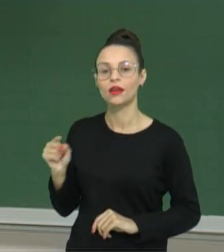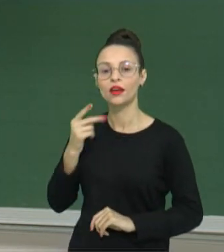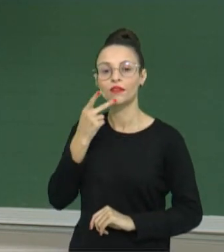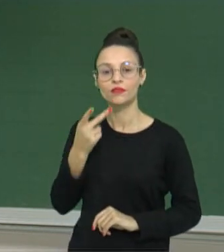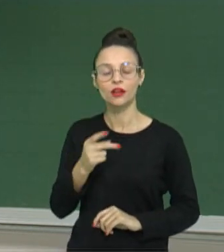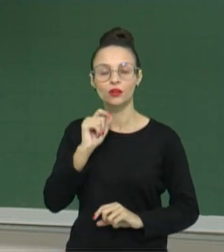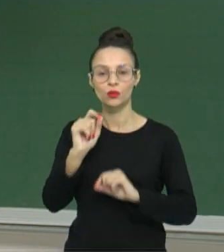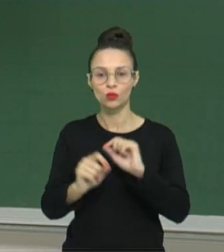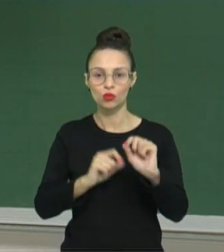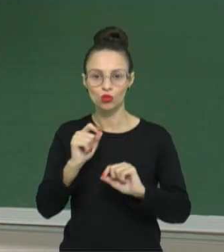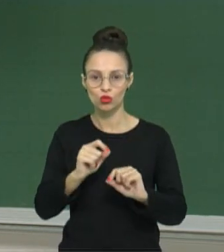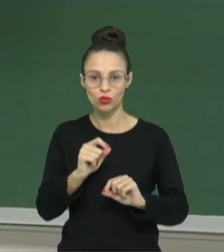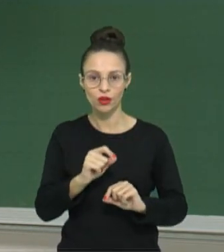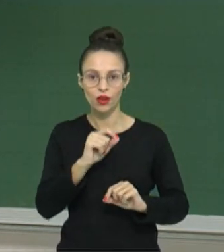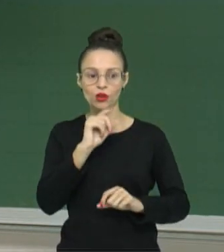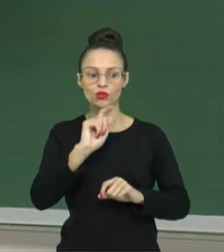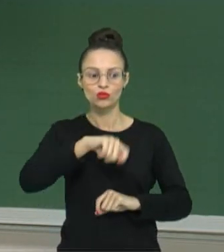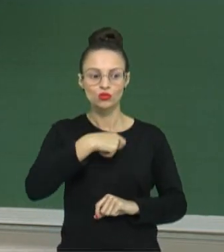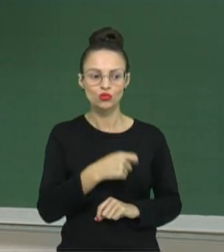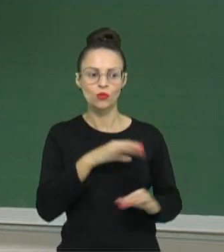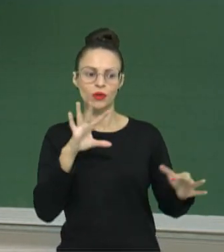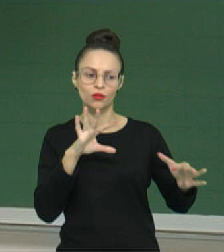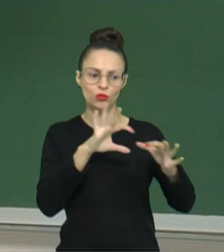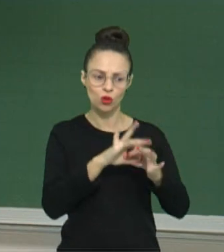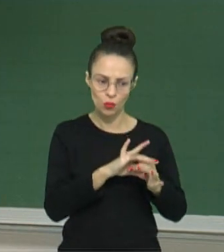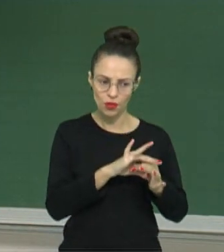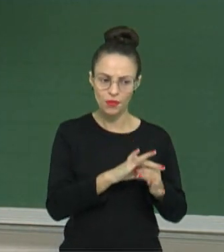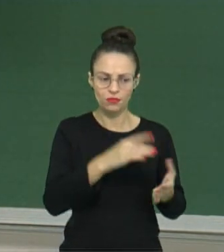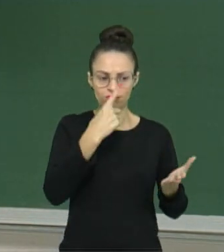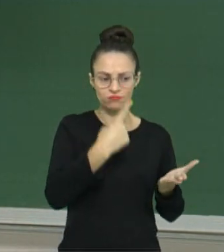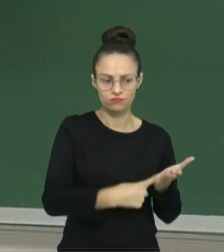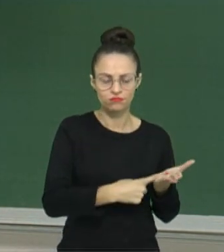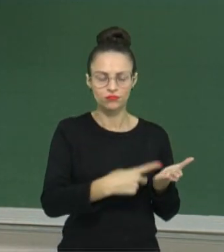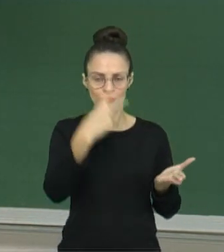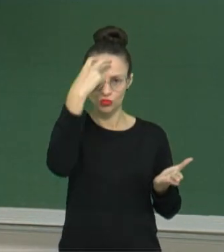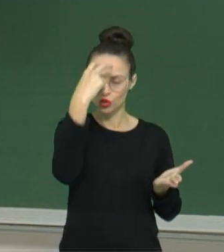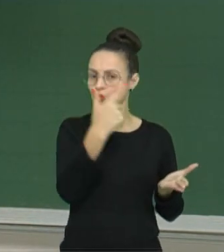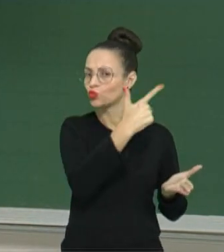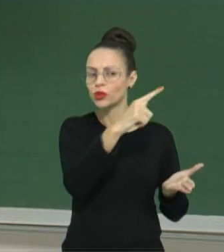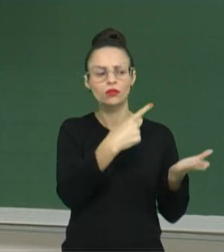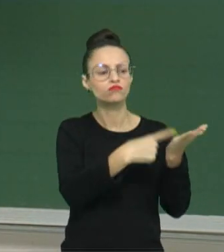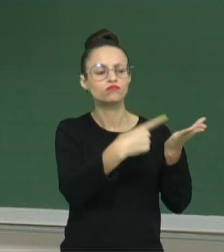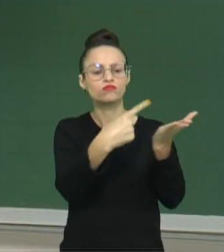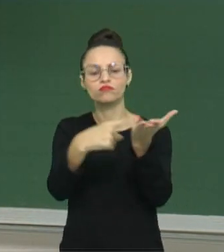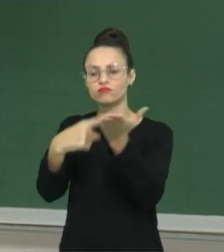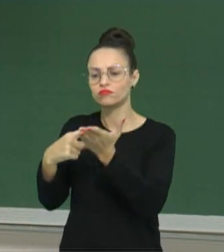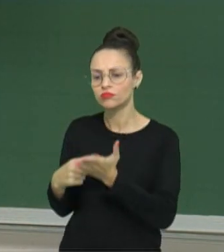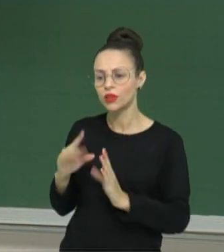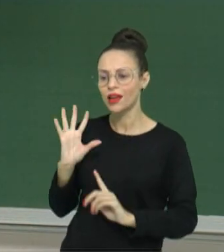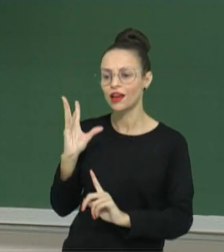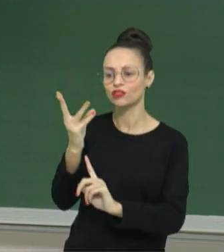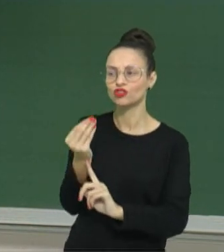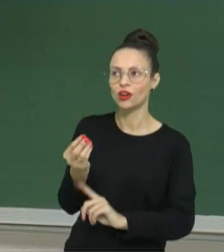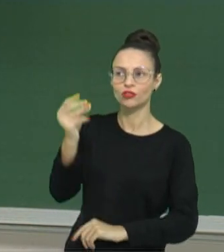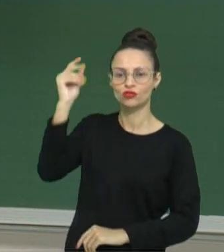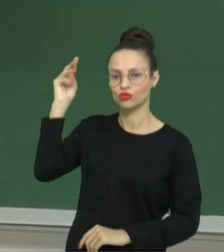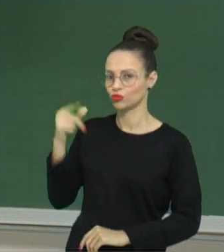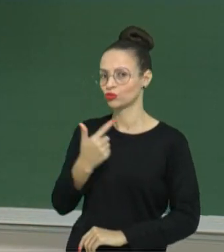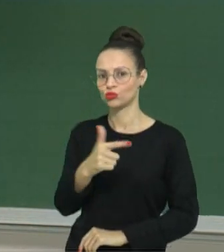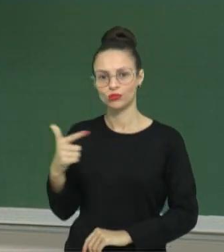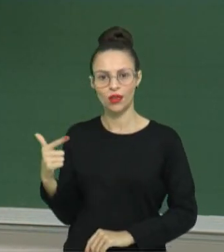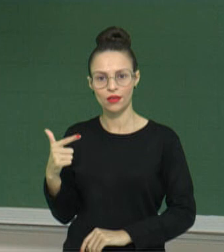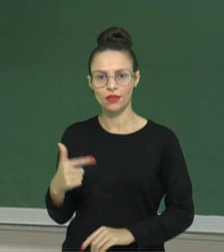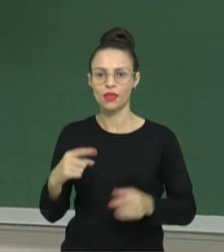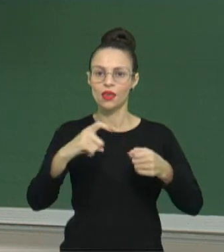que a abordagem filológica ela não tem um comprometimento com aqueles ideais de arte antigos. Ela está